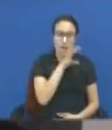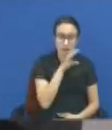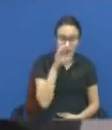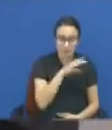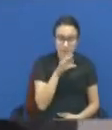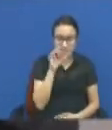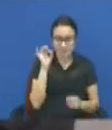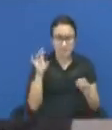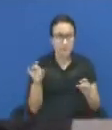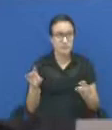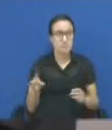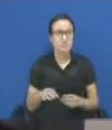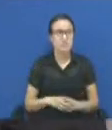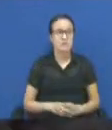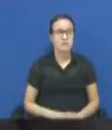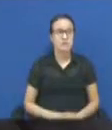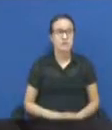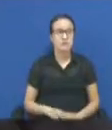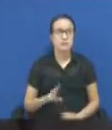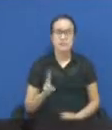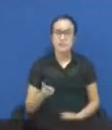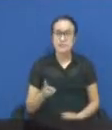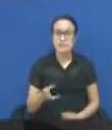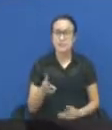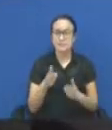tenho pedido muitas aqui,